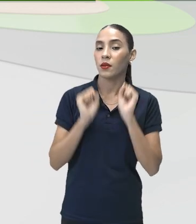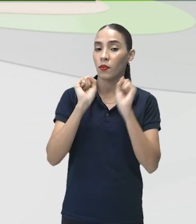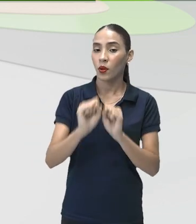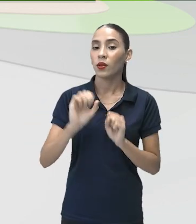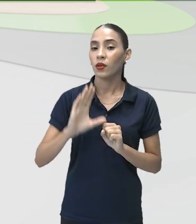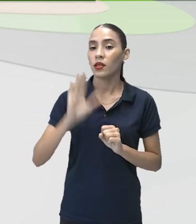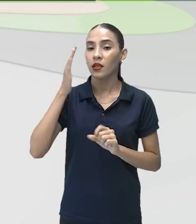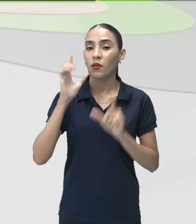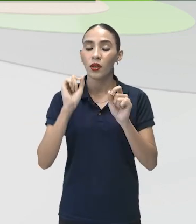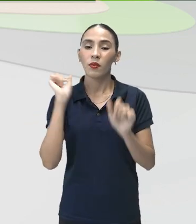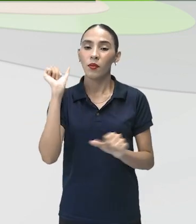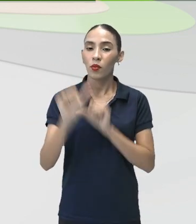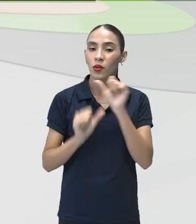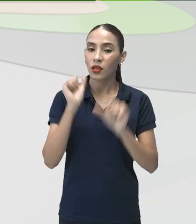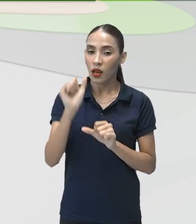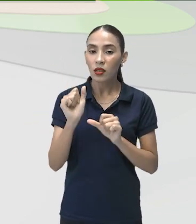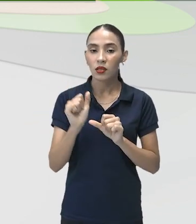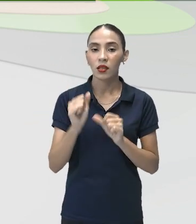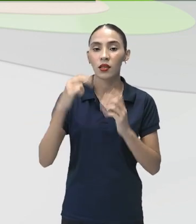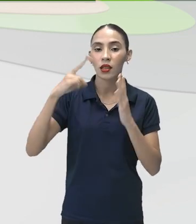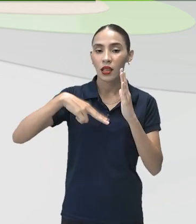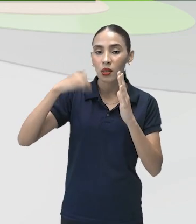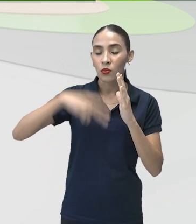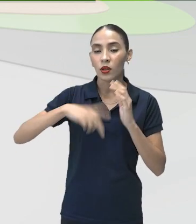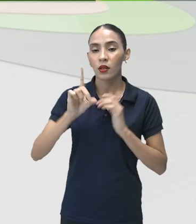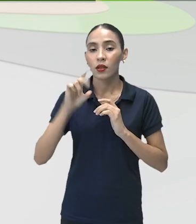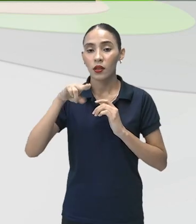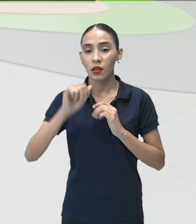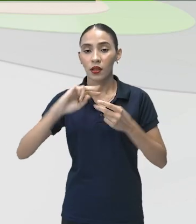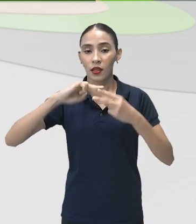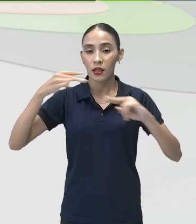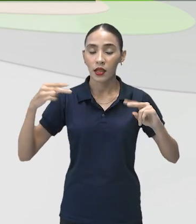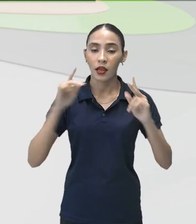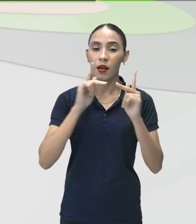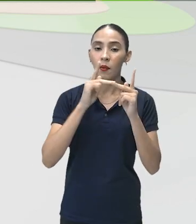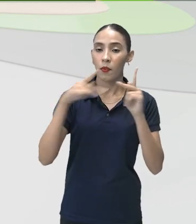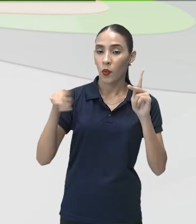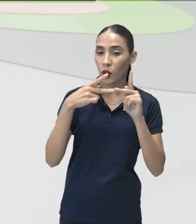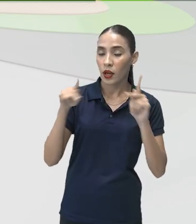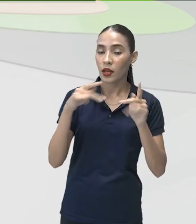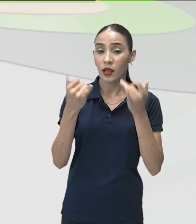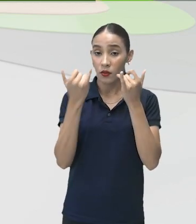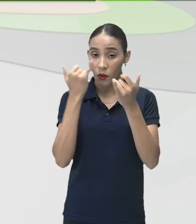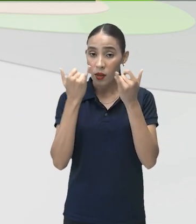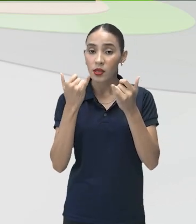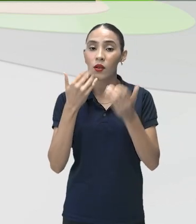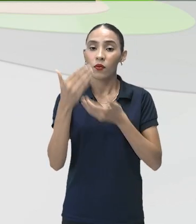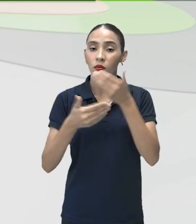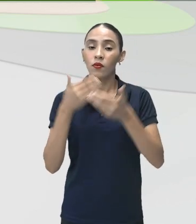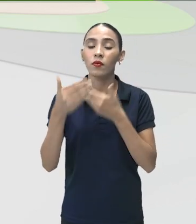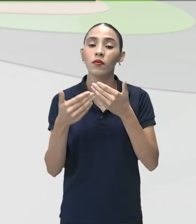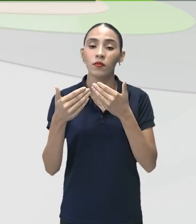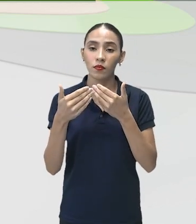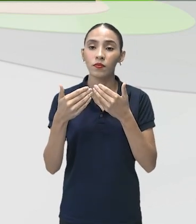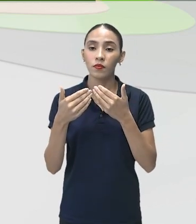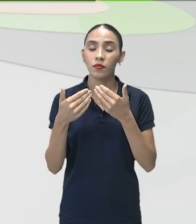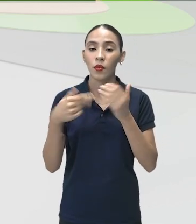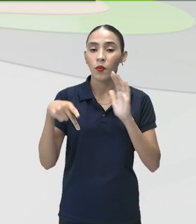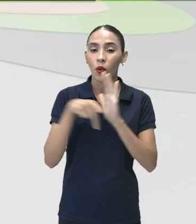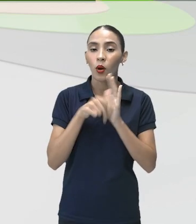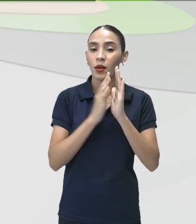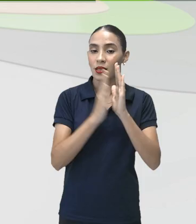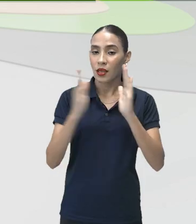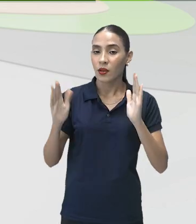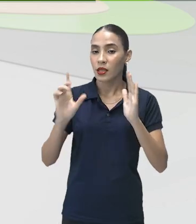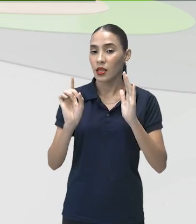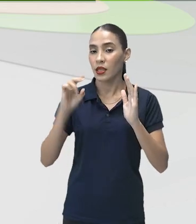podem ocorrer uma alteração no quadro de leitura, ou seja, na proteína, que é a informação funcional resultante daquela